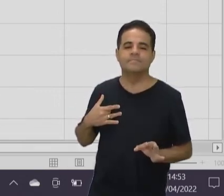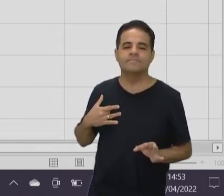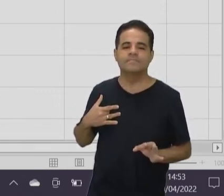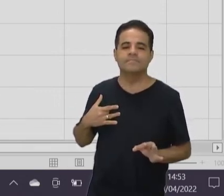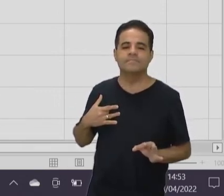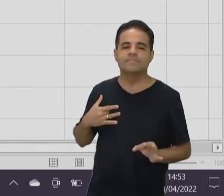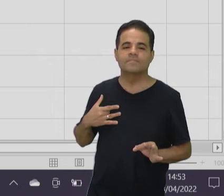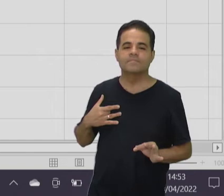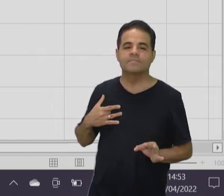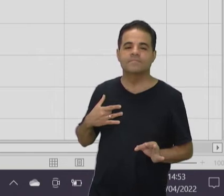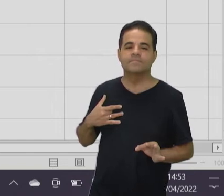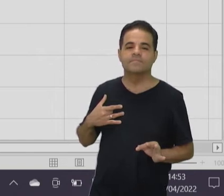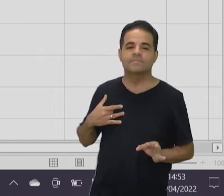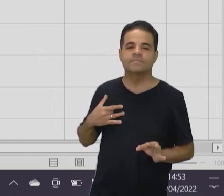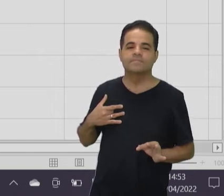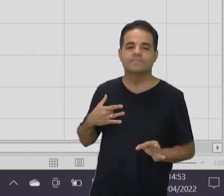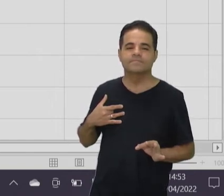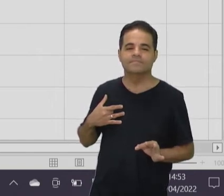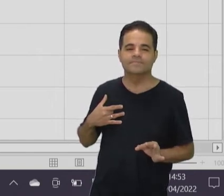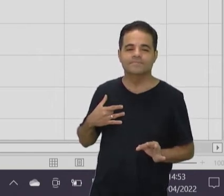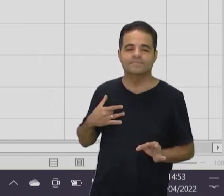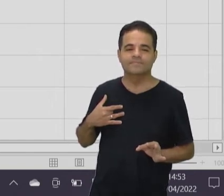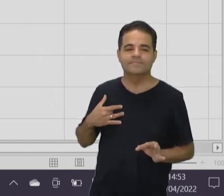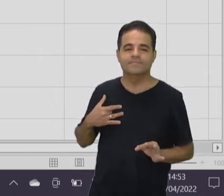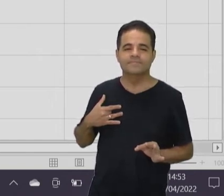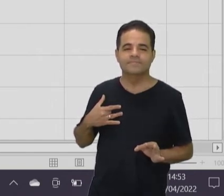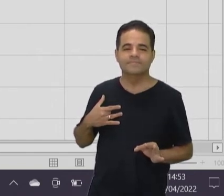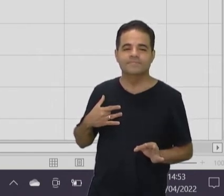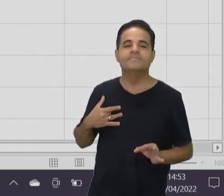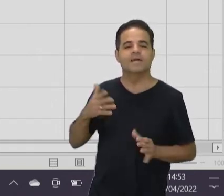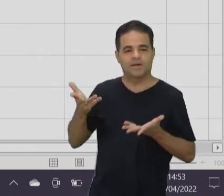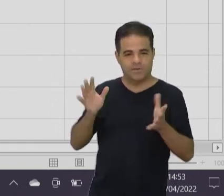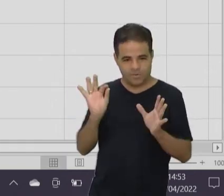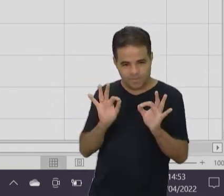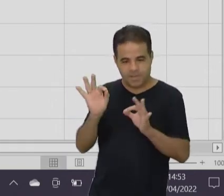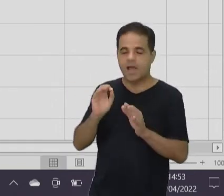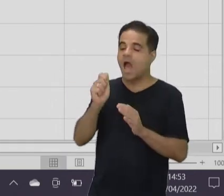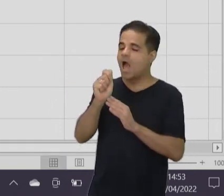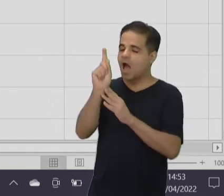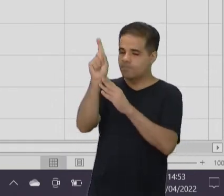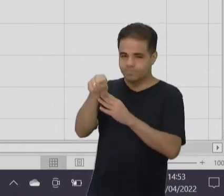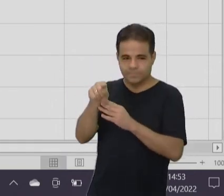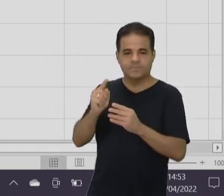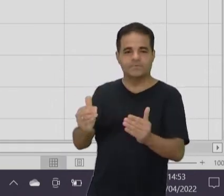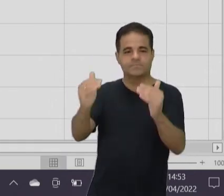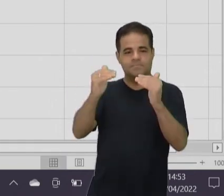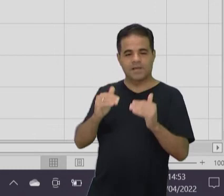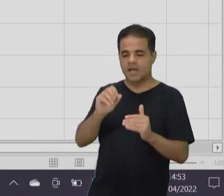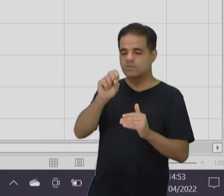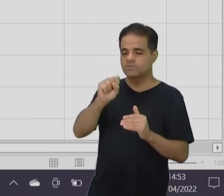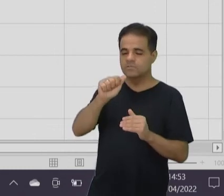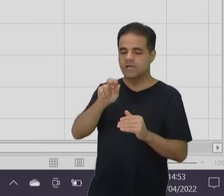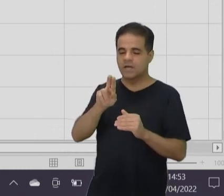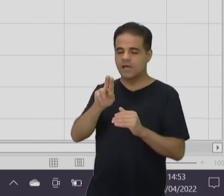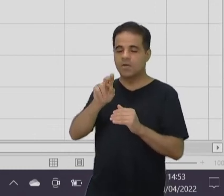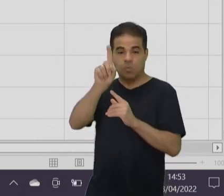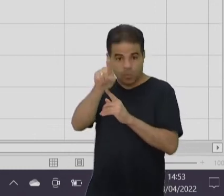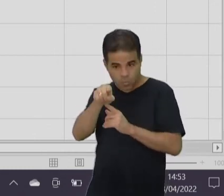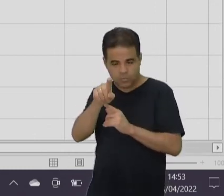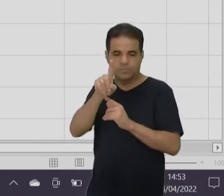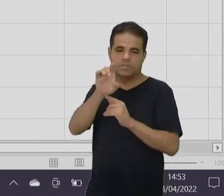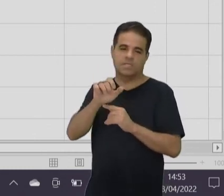Saúde saiu com acento? Não, vou arrumar. É vestuário, né? Isso. E saúde também.